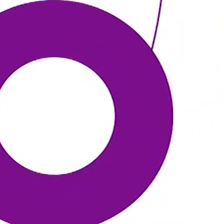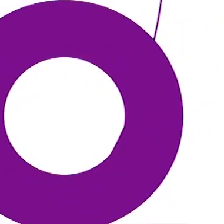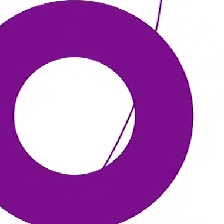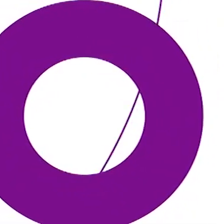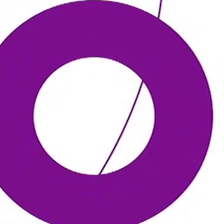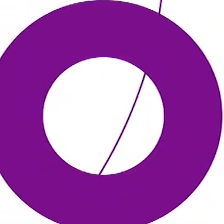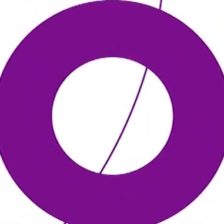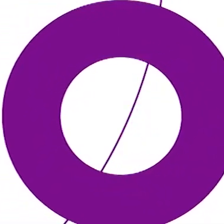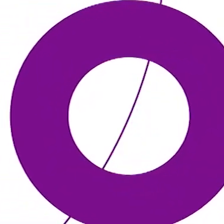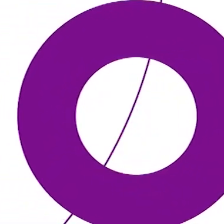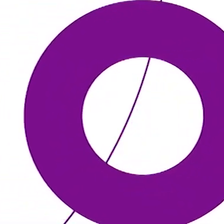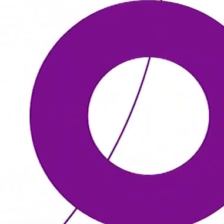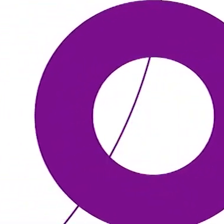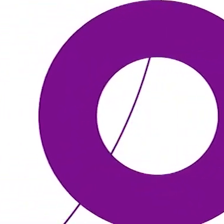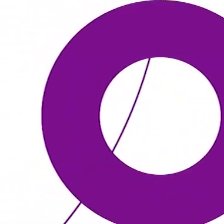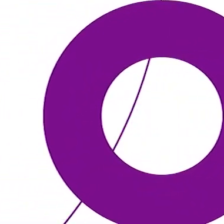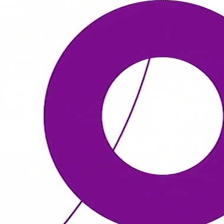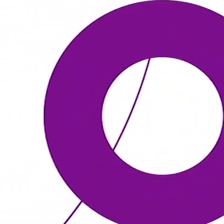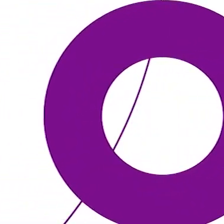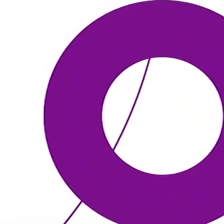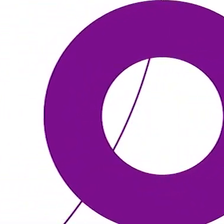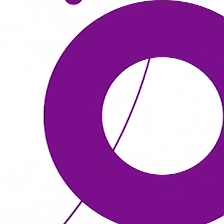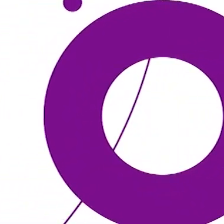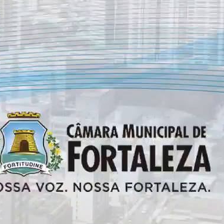Fortaleza da nossa cidade é você.